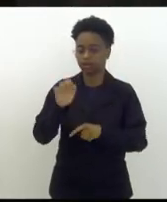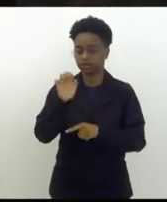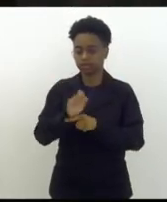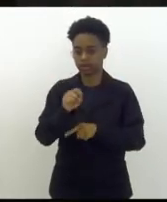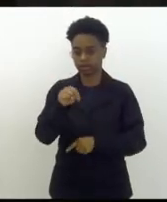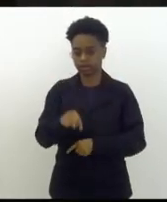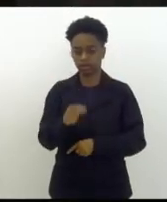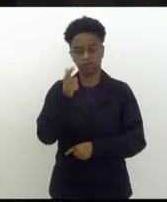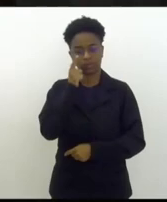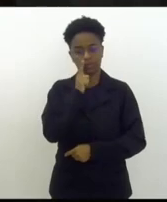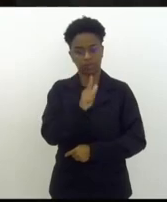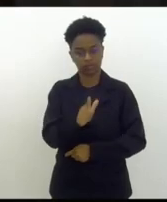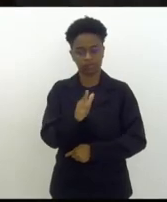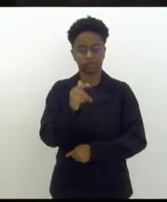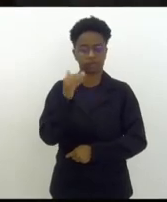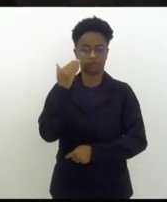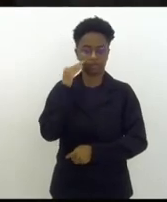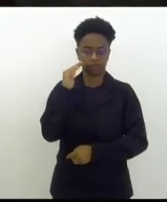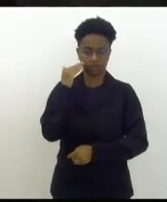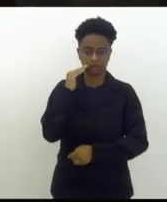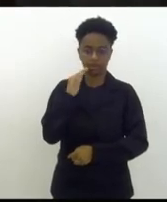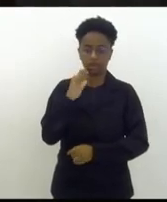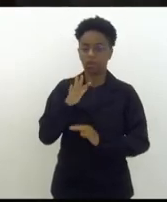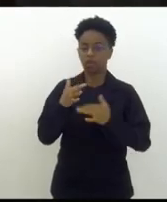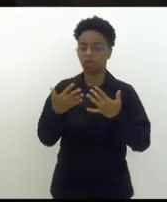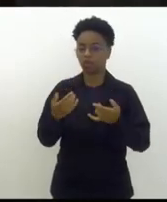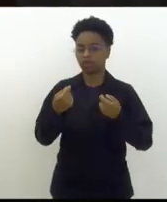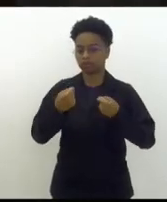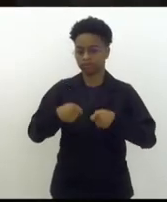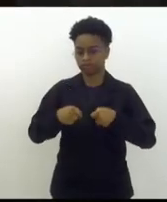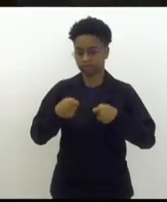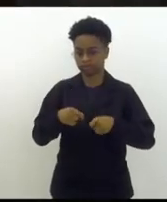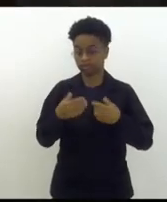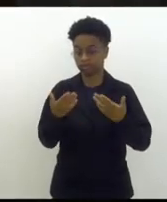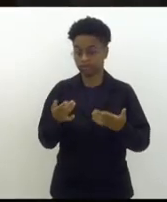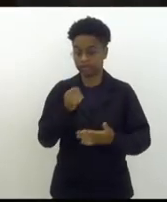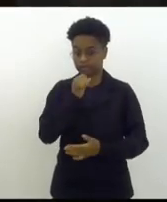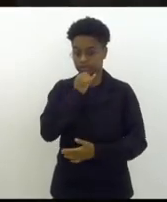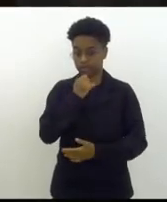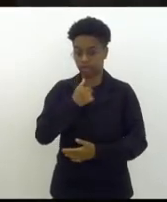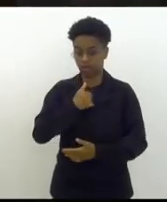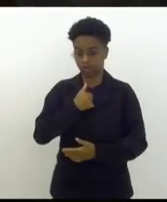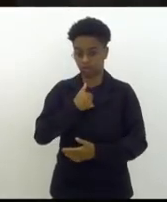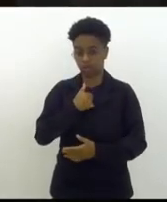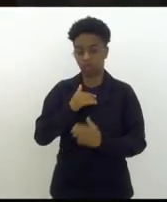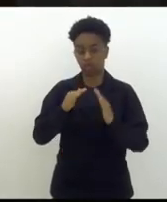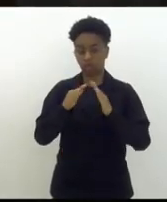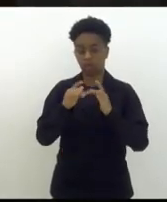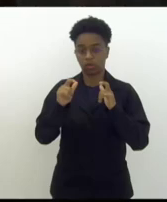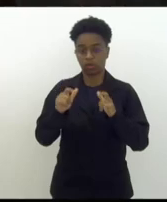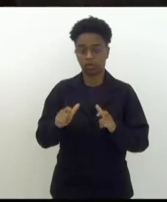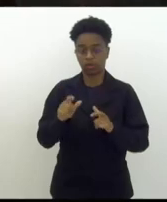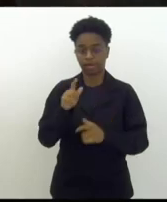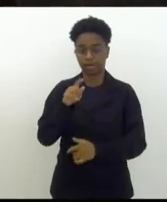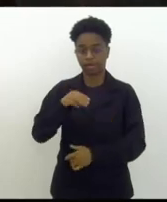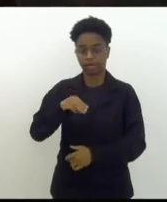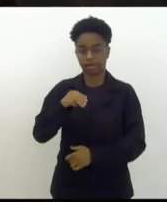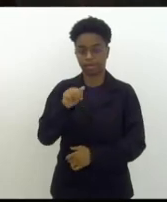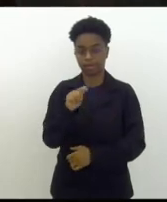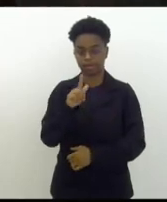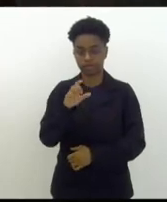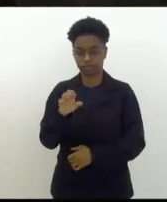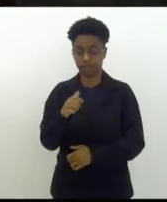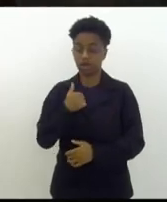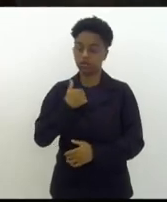estado conseguem entender Quais são as demandas Eu por exemplo vendo o Município de Magé e eu